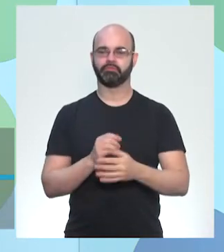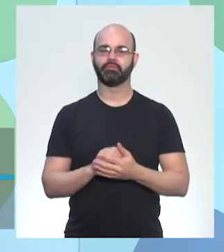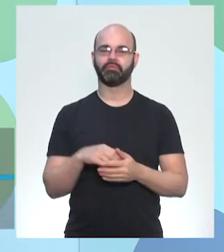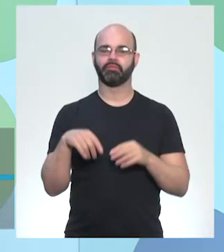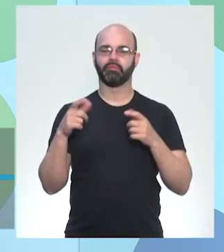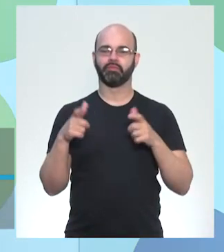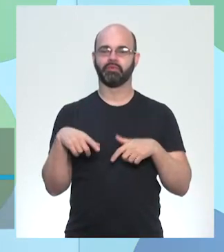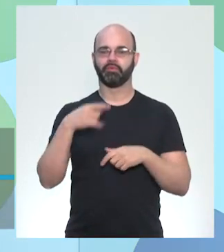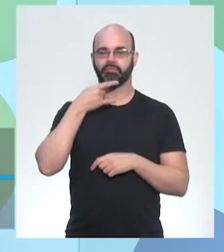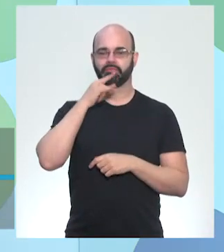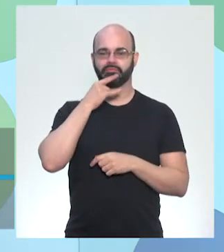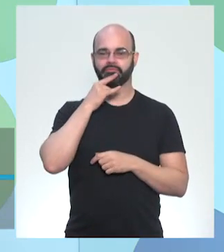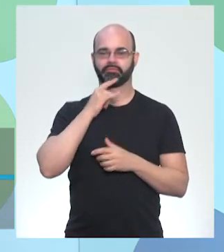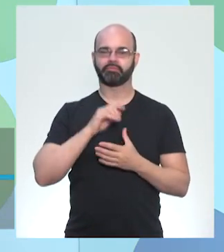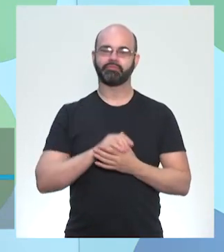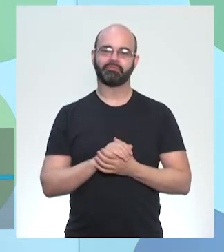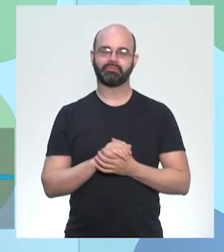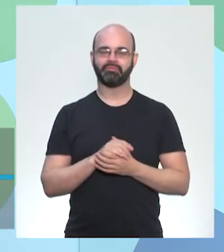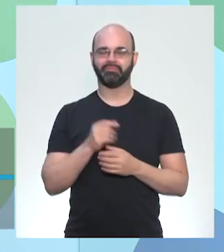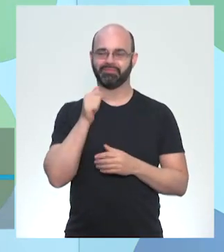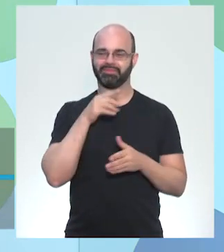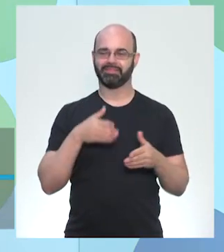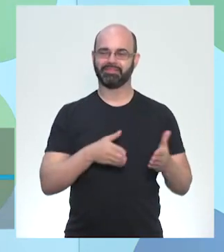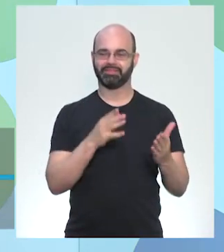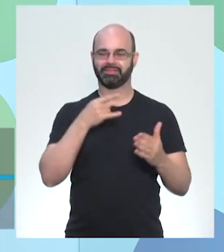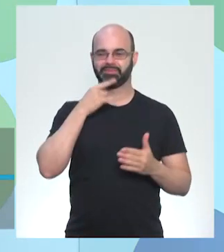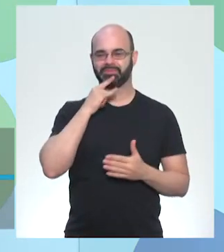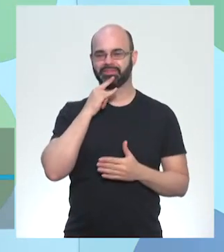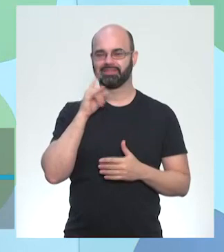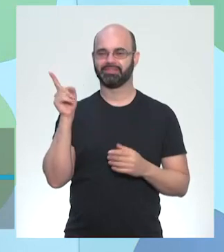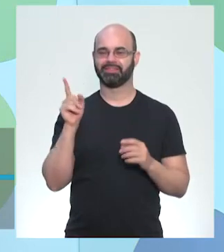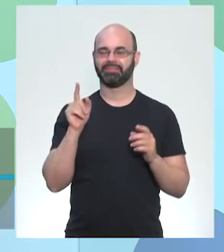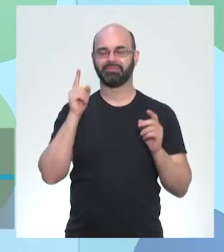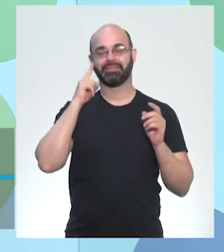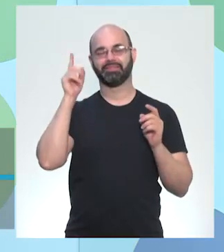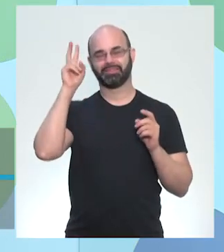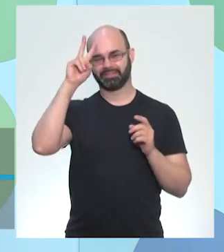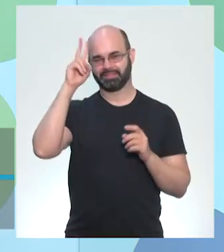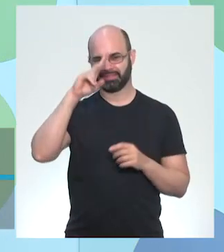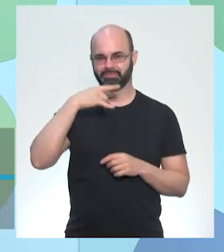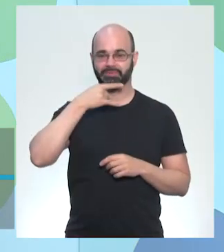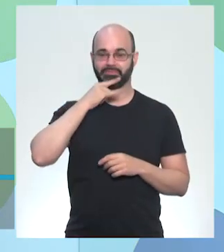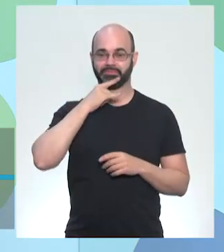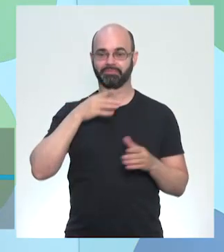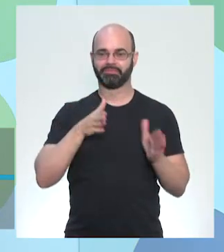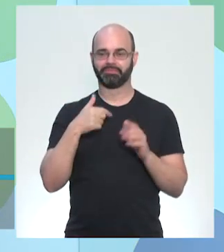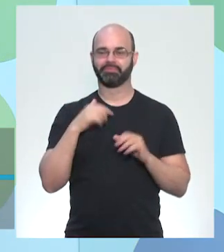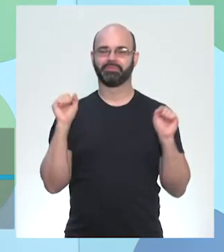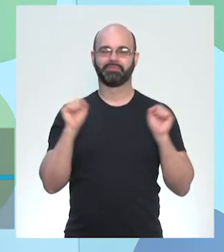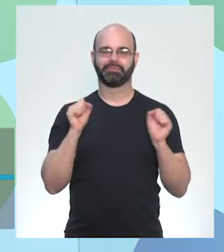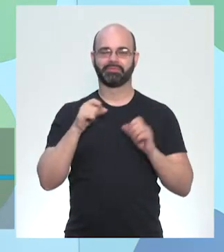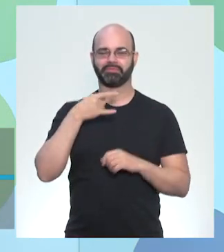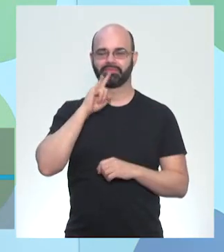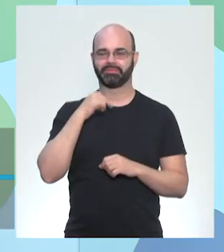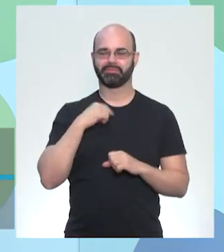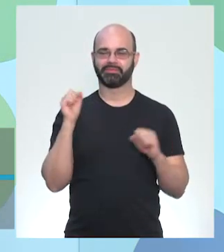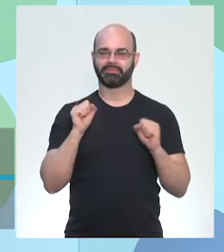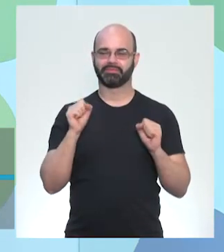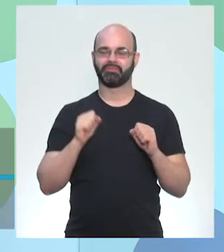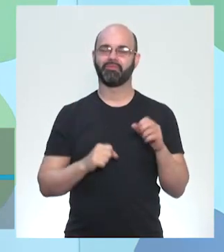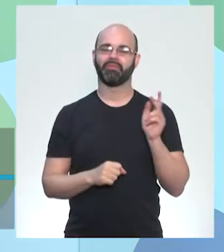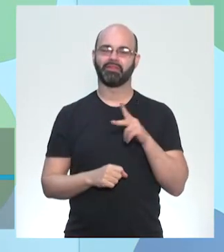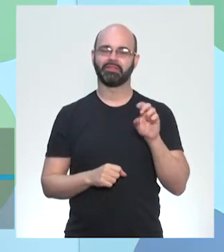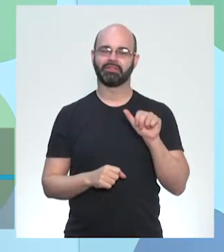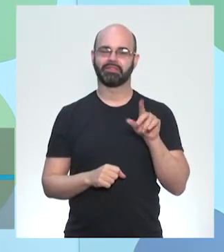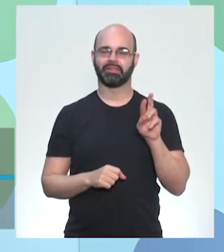lá em Piracicaba, o Rio de Piracicaba. Que lindo, eu adoro Piracicaba. Professora Sandra Costa,